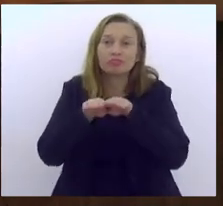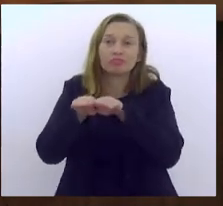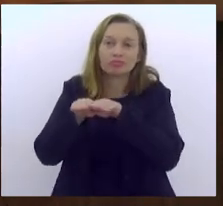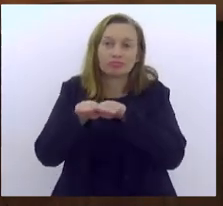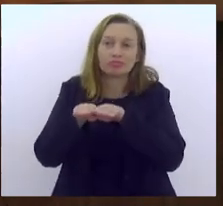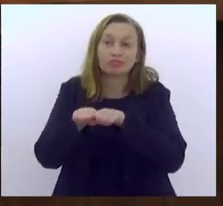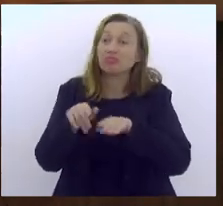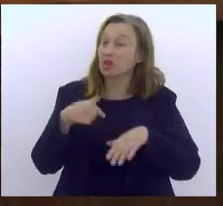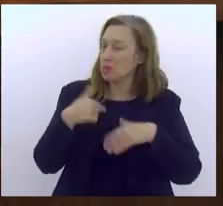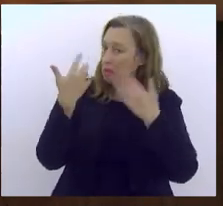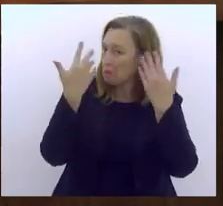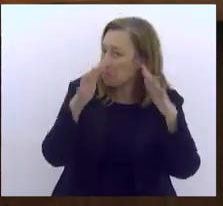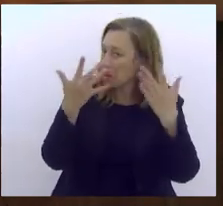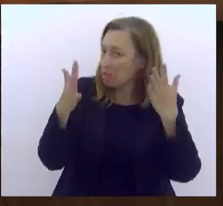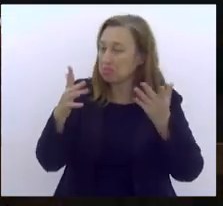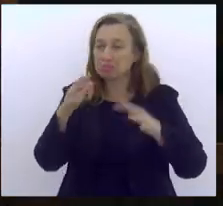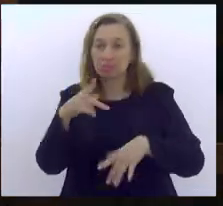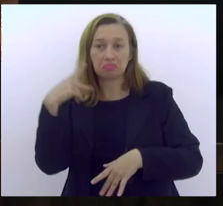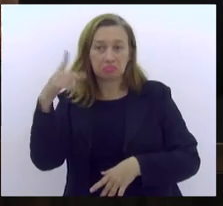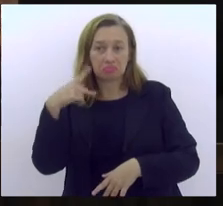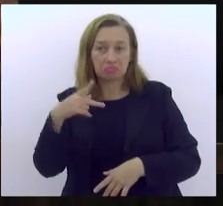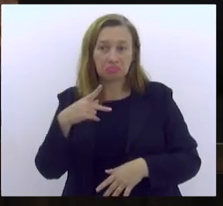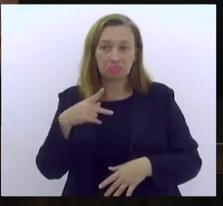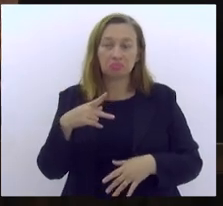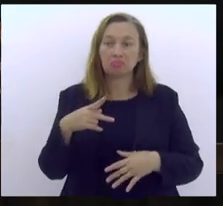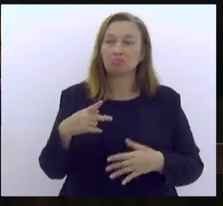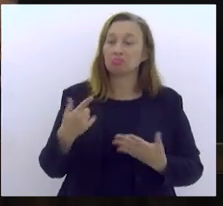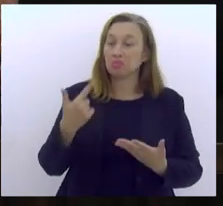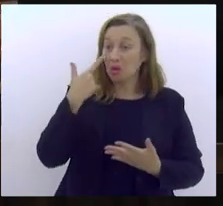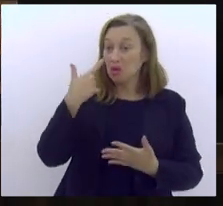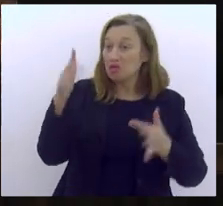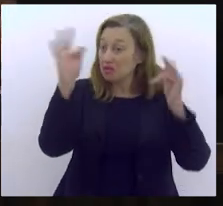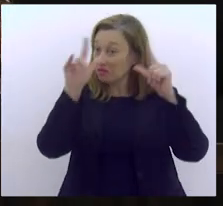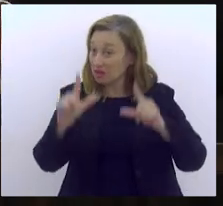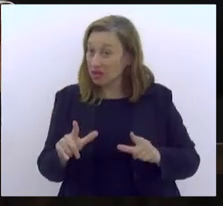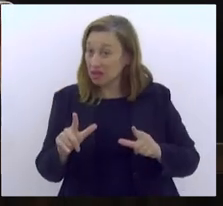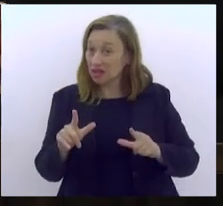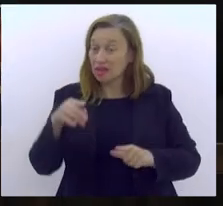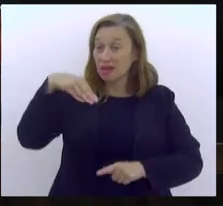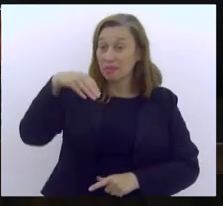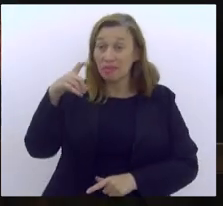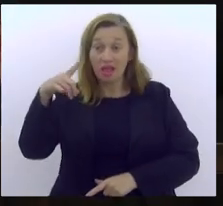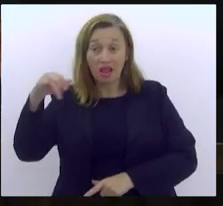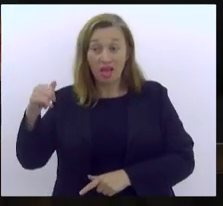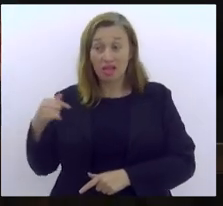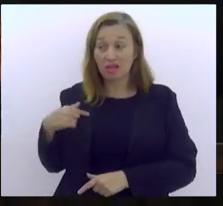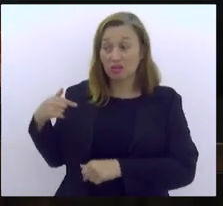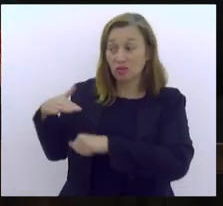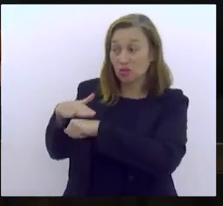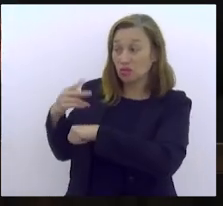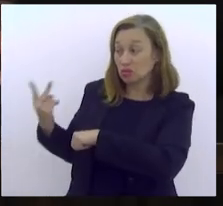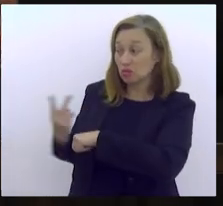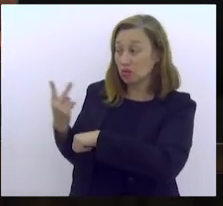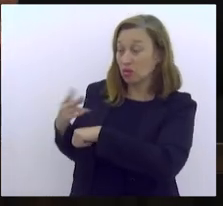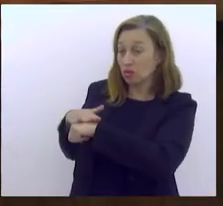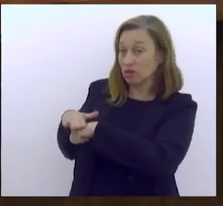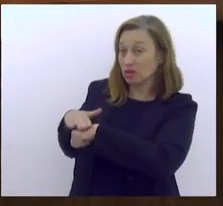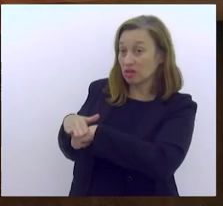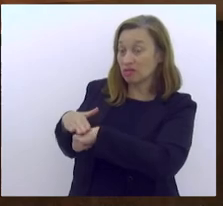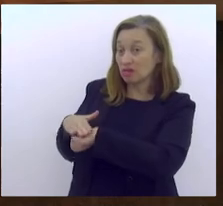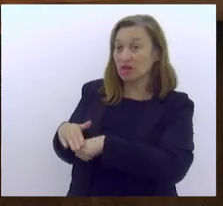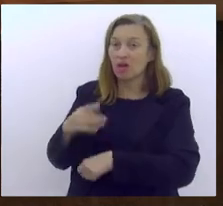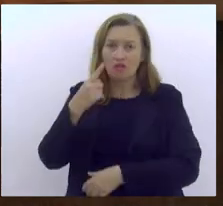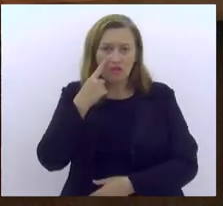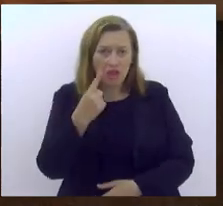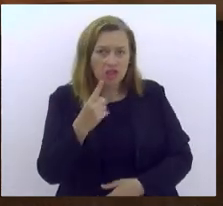falar, parabenizar o parlamento pela maturidade. Exatamente. Fiquei muito feliz, estava eu e Milena aqui ao pé do ouvido conversando isso. Fiquei muito feliz, de verdade. Quer dizer, veja bem,